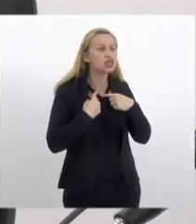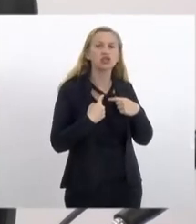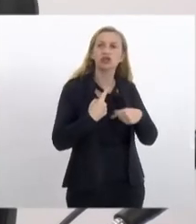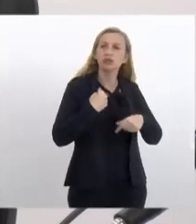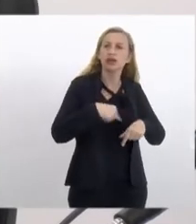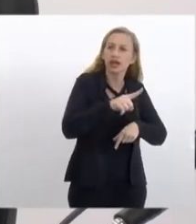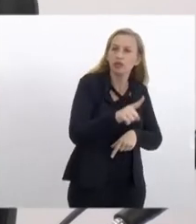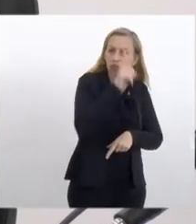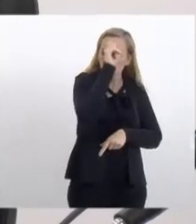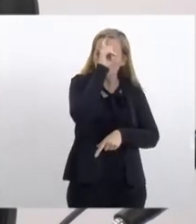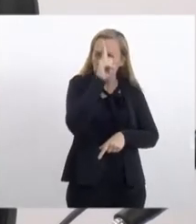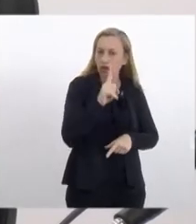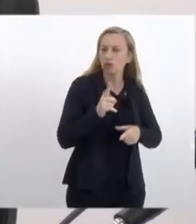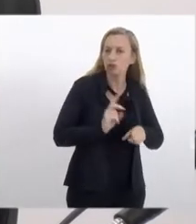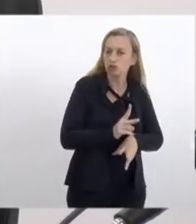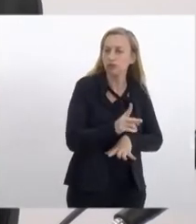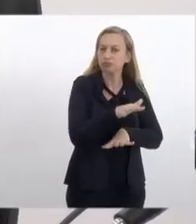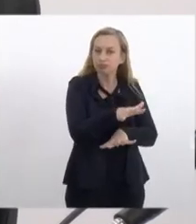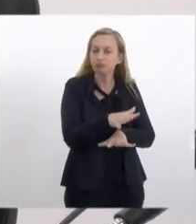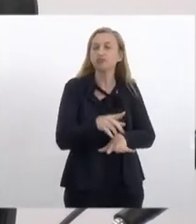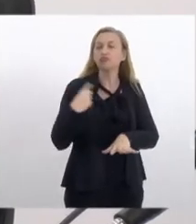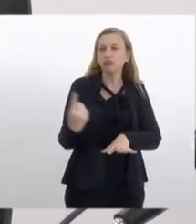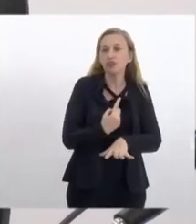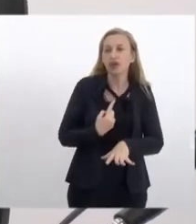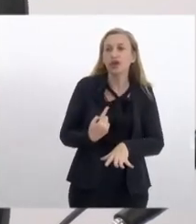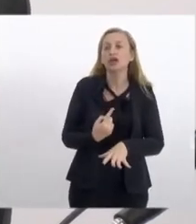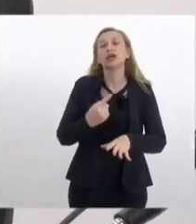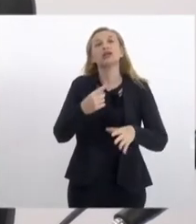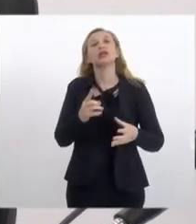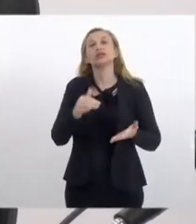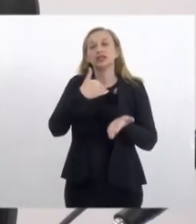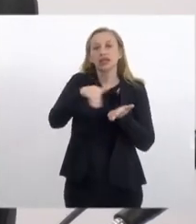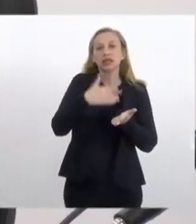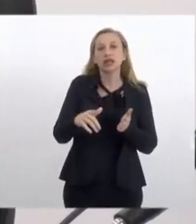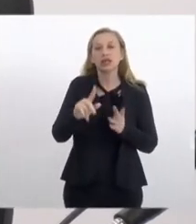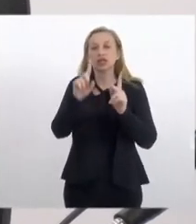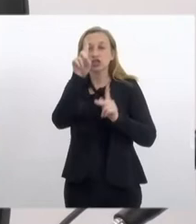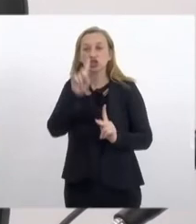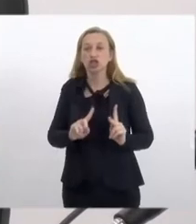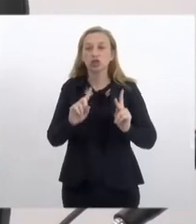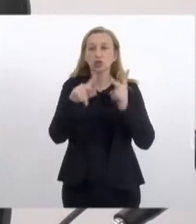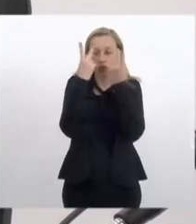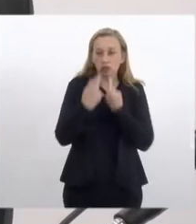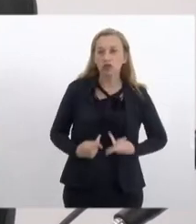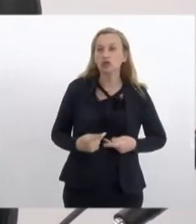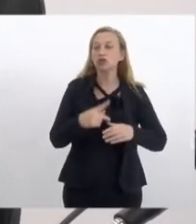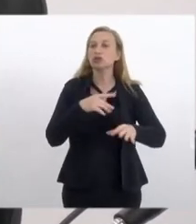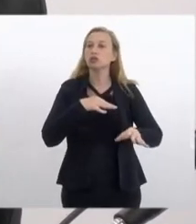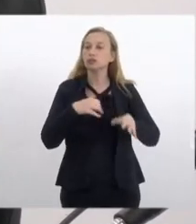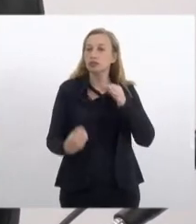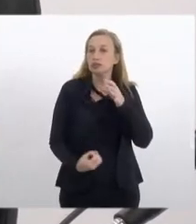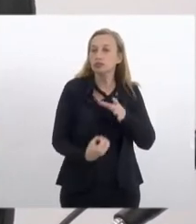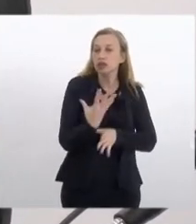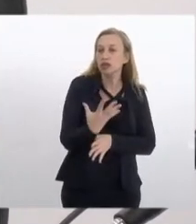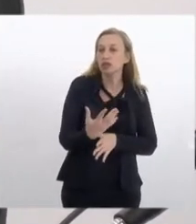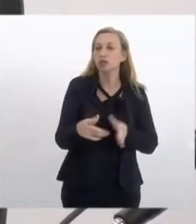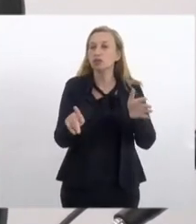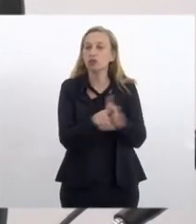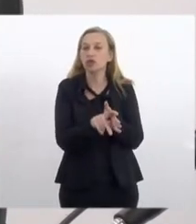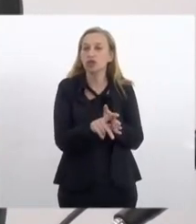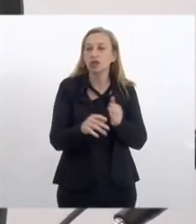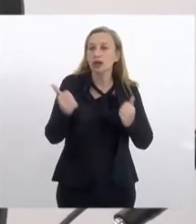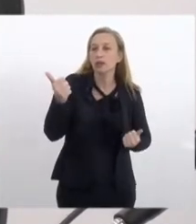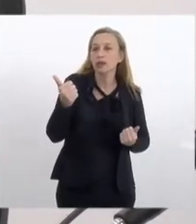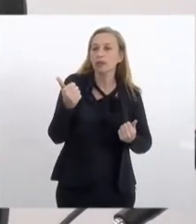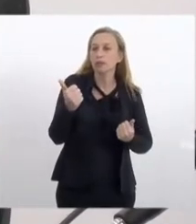internação. Nós estamos na Secretaria de Direitos Humanos desenvolvendo um projeto que faz parte do chamado Pacto